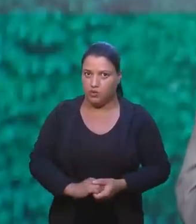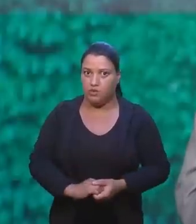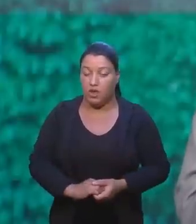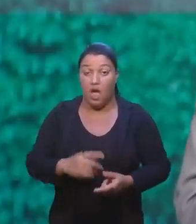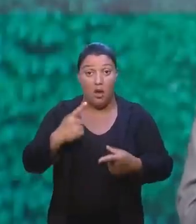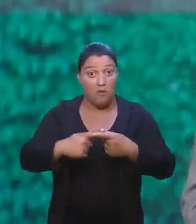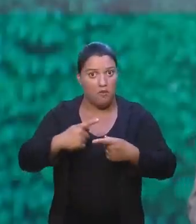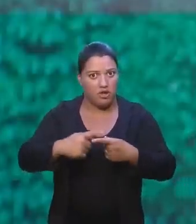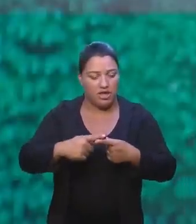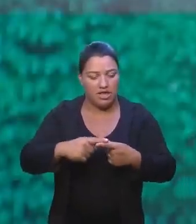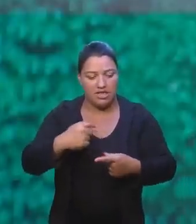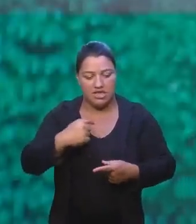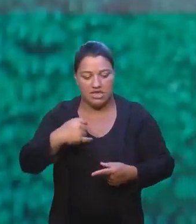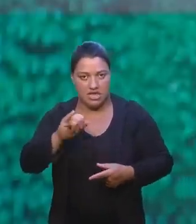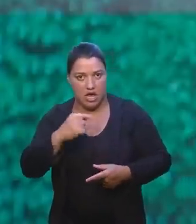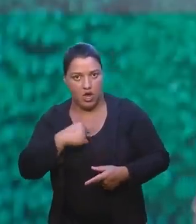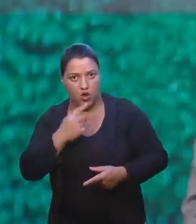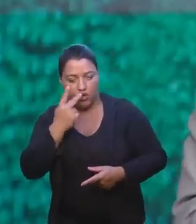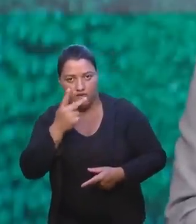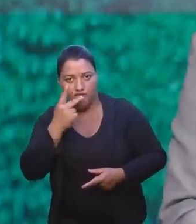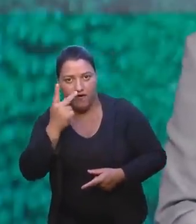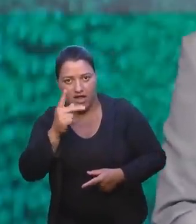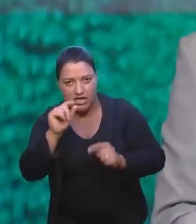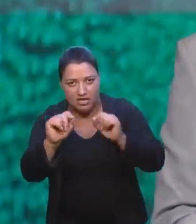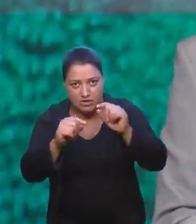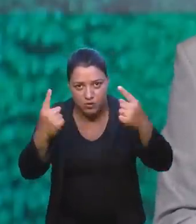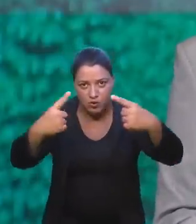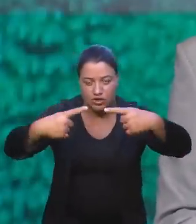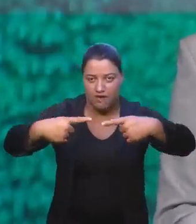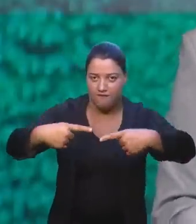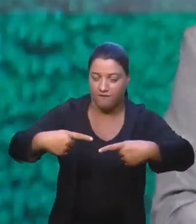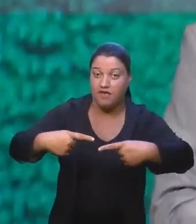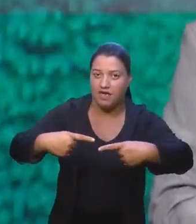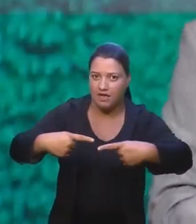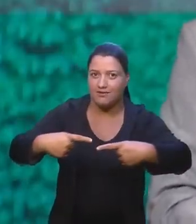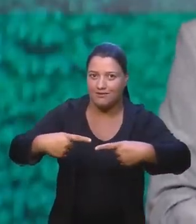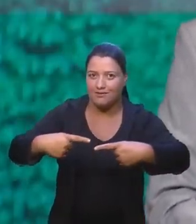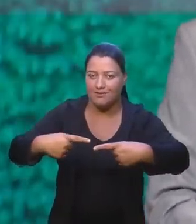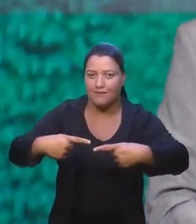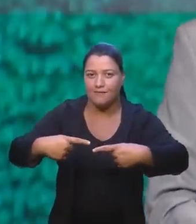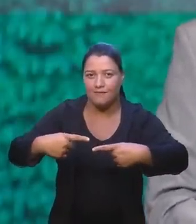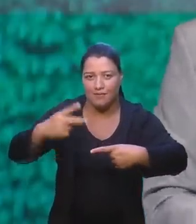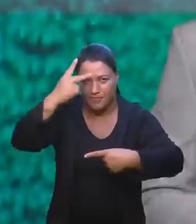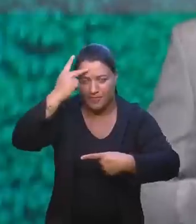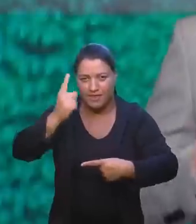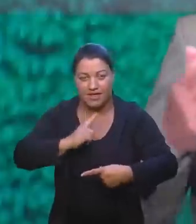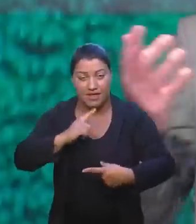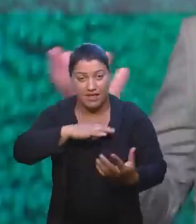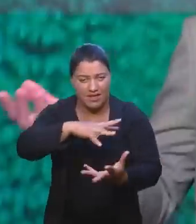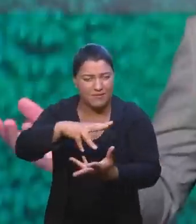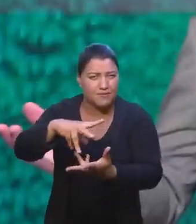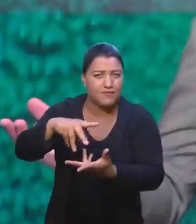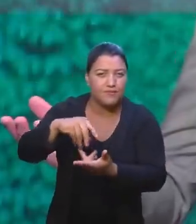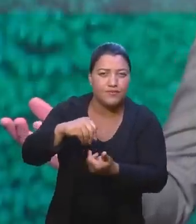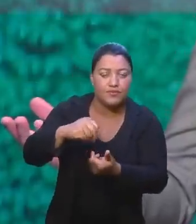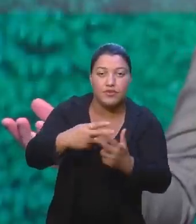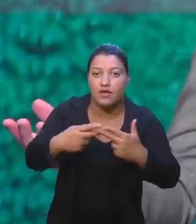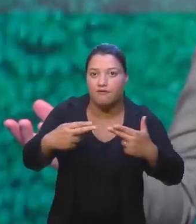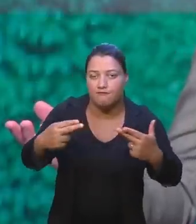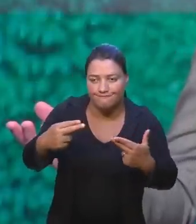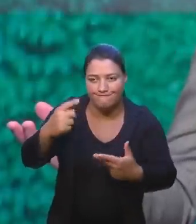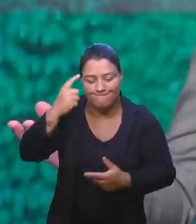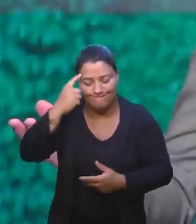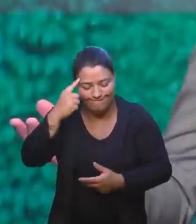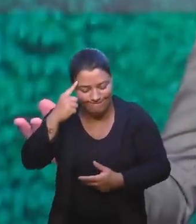nós estamos aqui falando a respeito desses desafios dos indivíduos de bem, muitas coisas nos passam